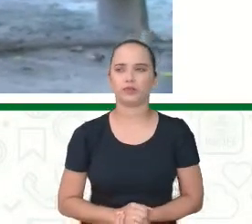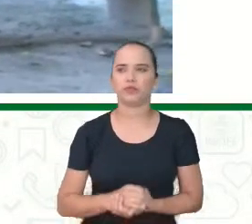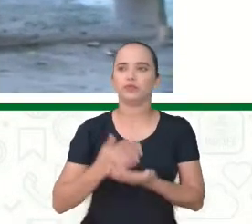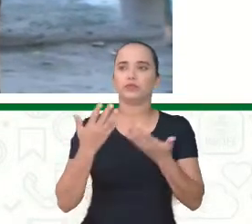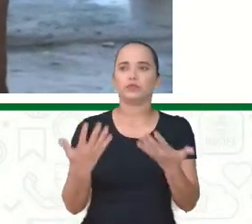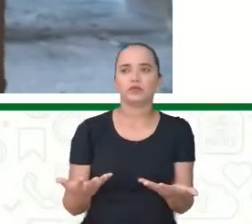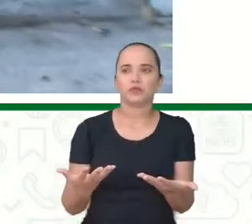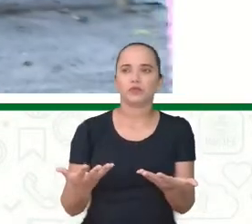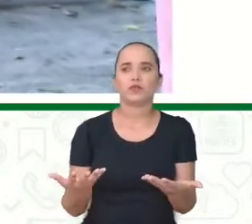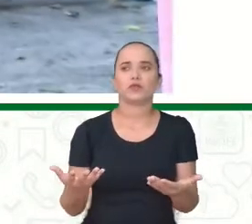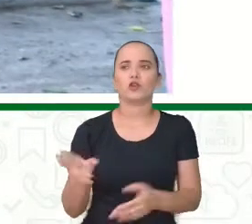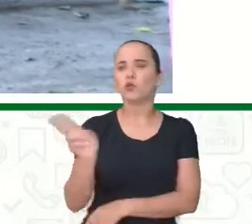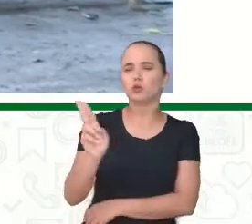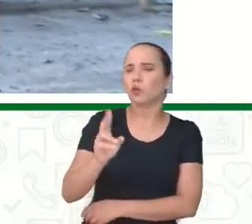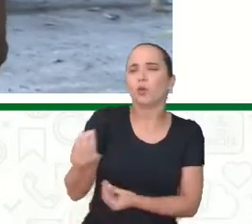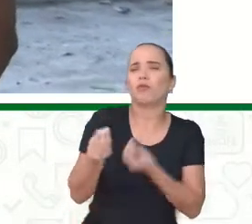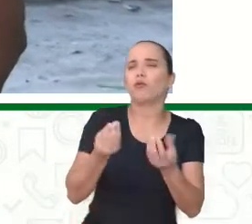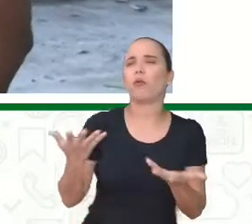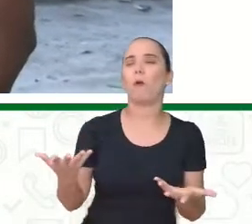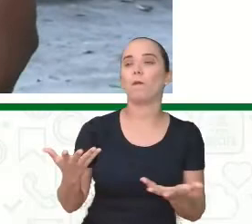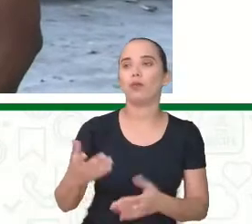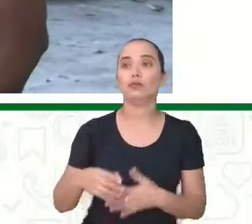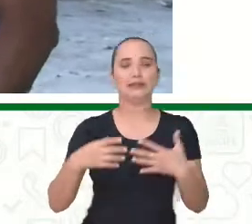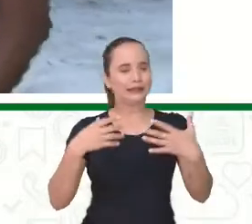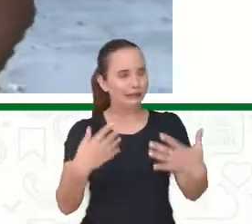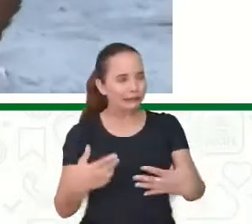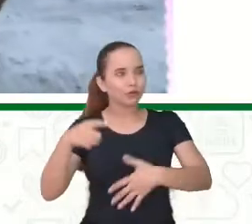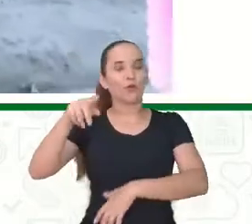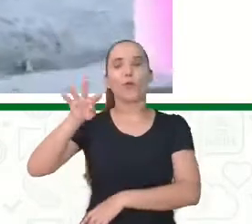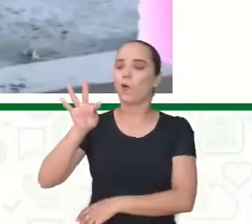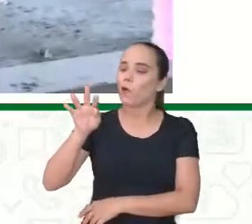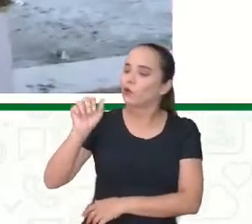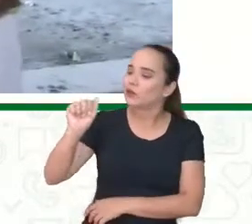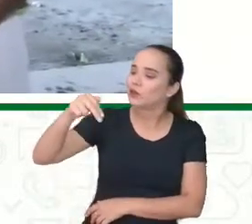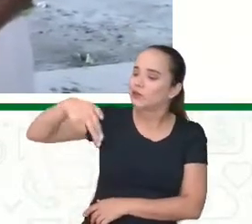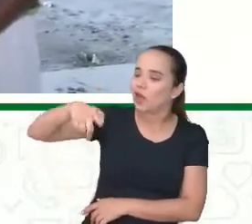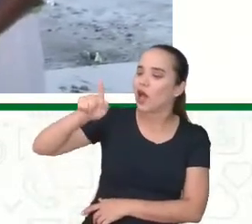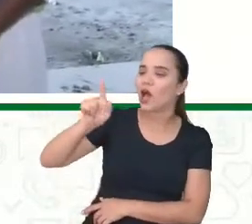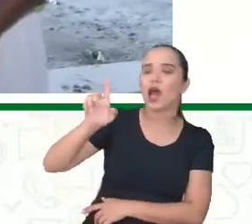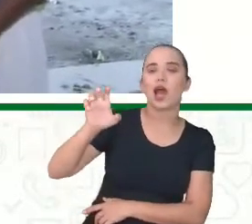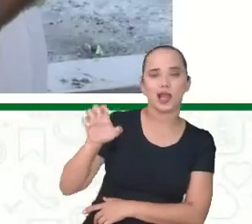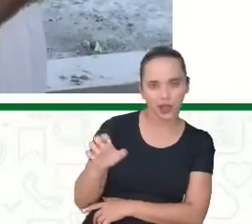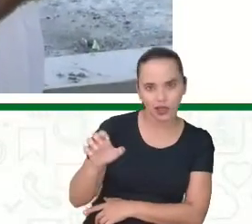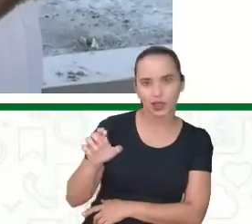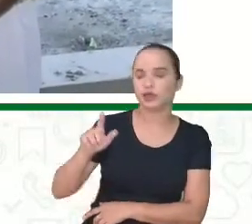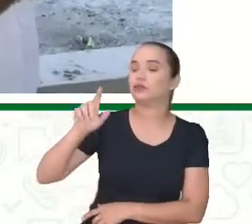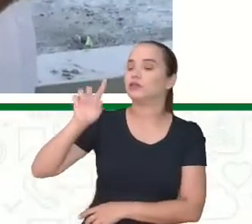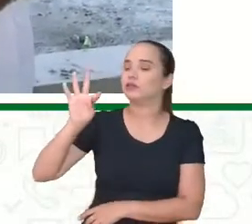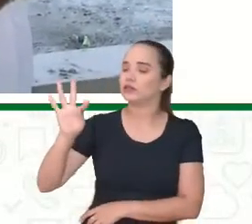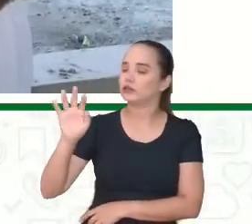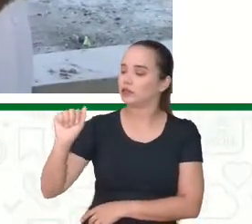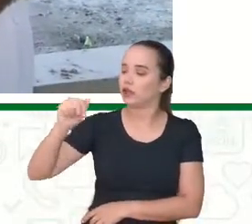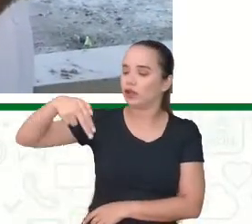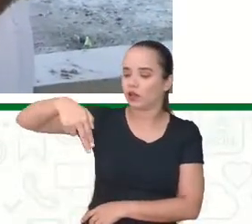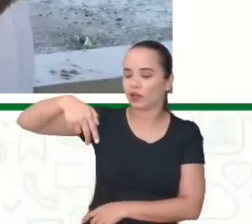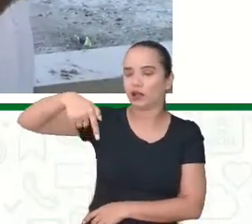como? O Tanque vem de um trabalho que eu sempre